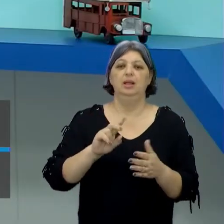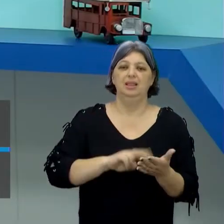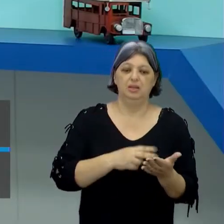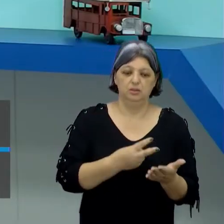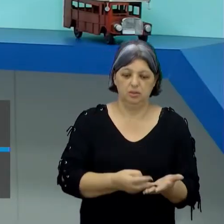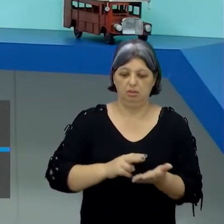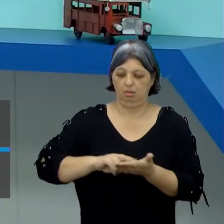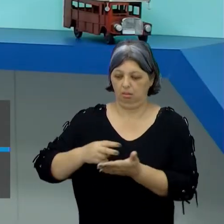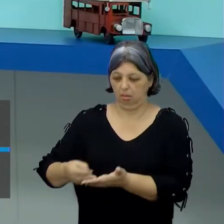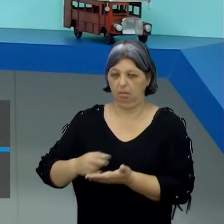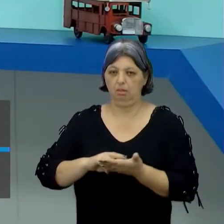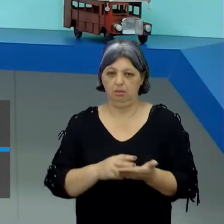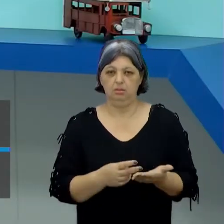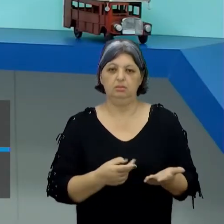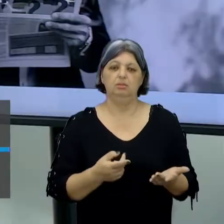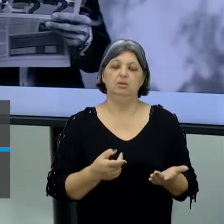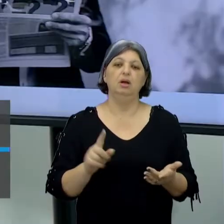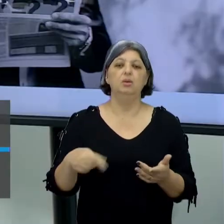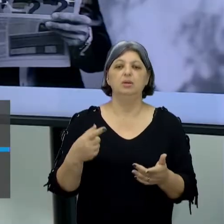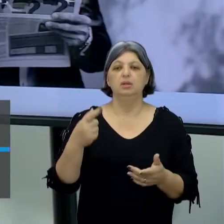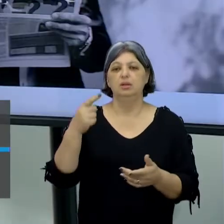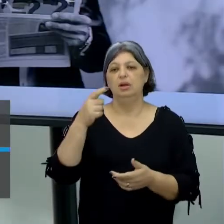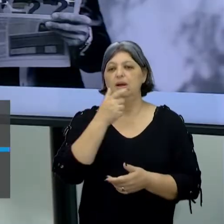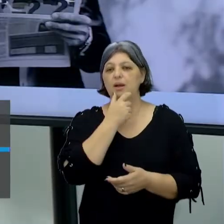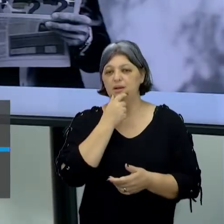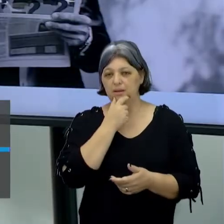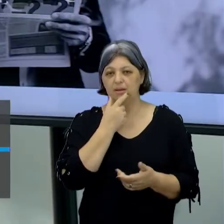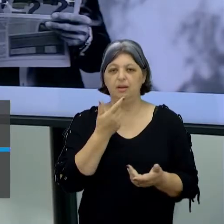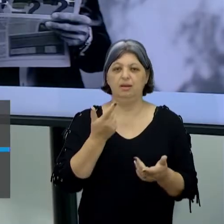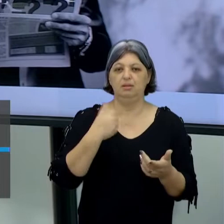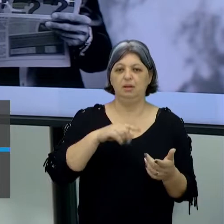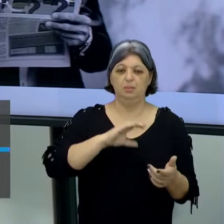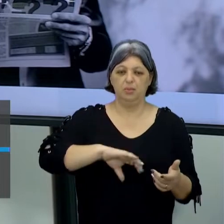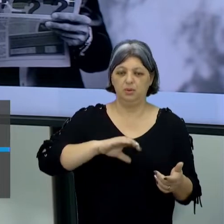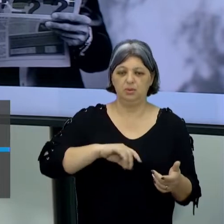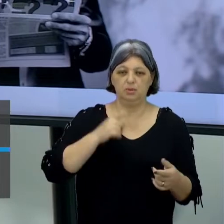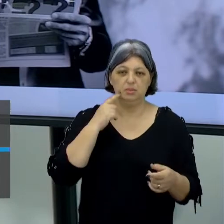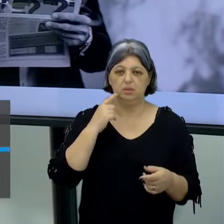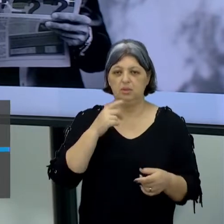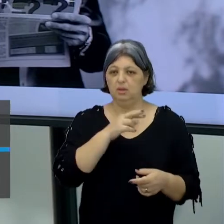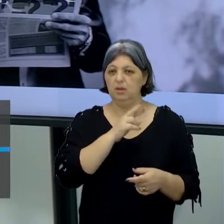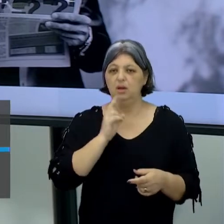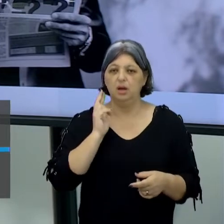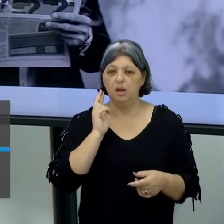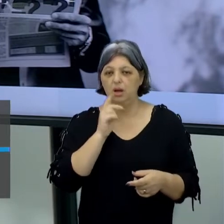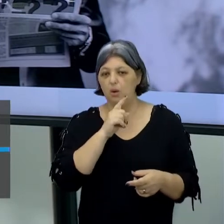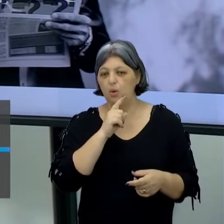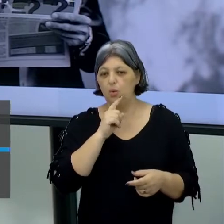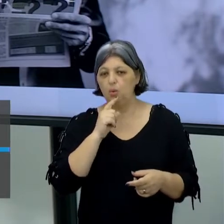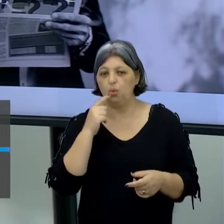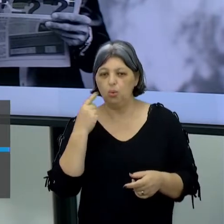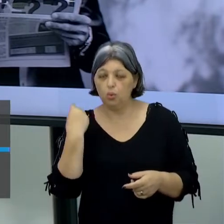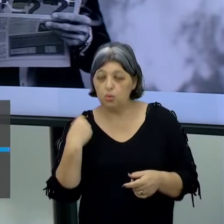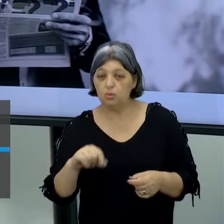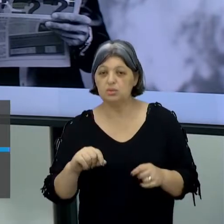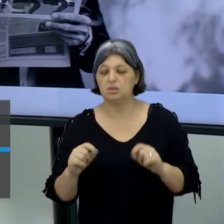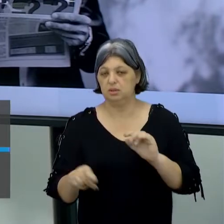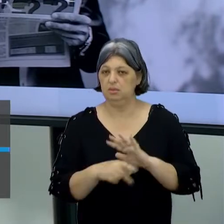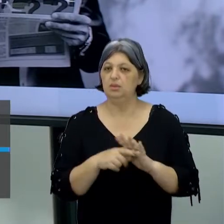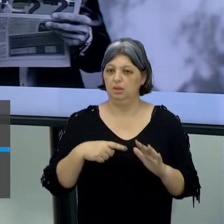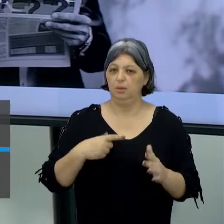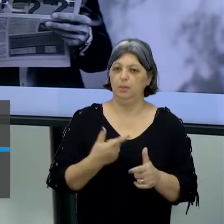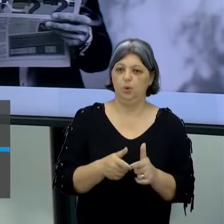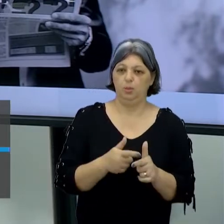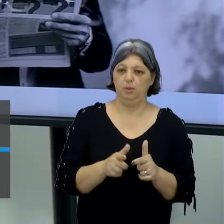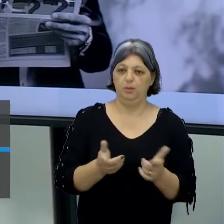chega complicada aqui pra gente. Exato. Né? Imagina, eu vou ler Dostoiévski, que é russo, mas traduzido do inglês. Há um problema ali.